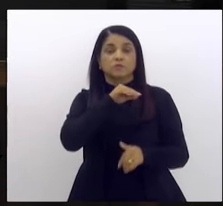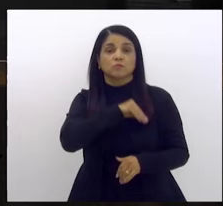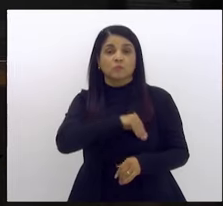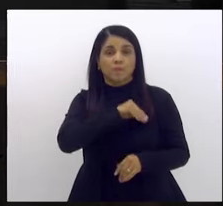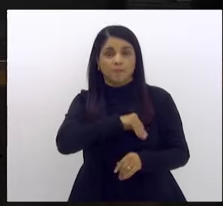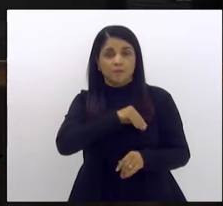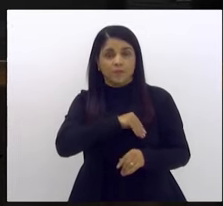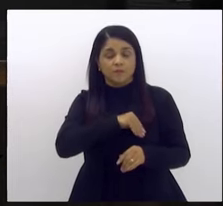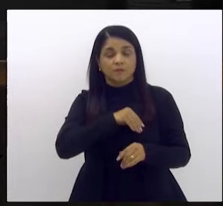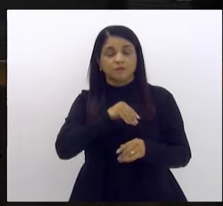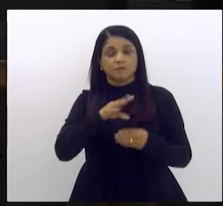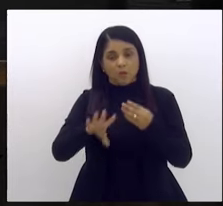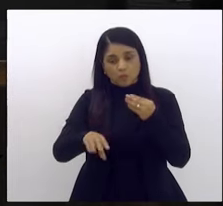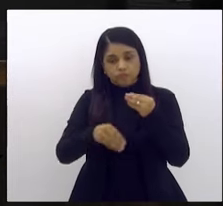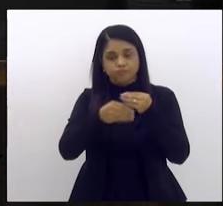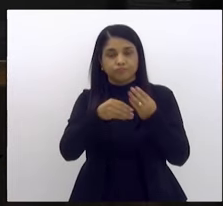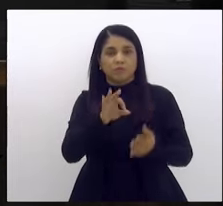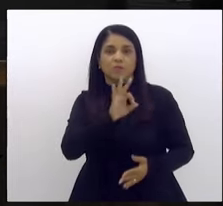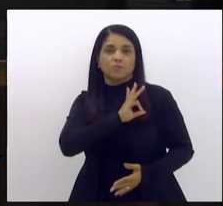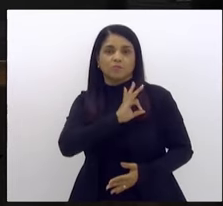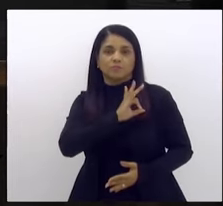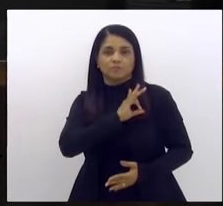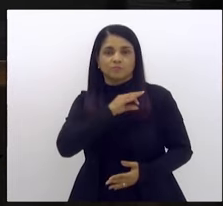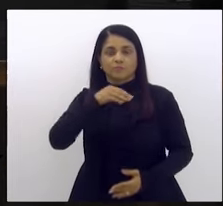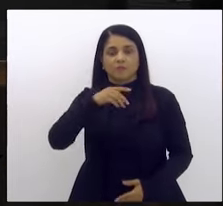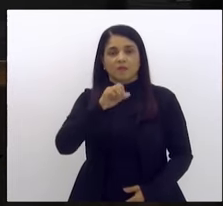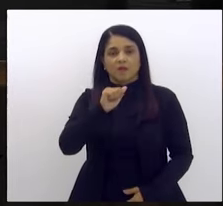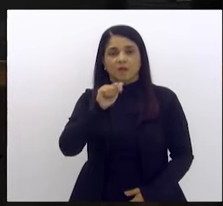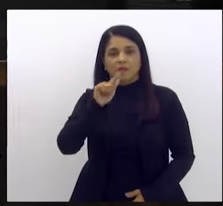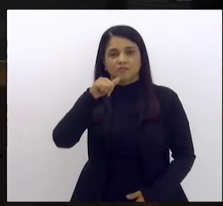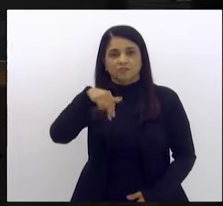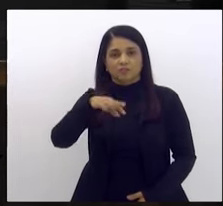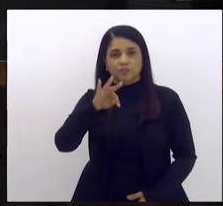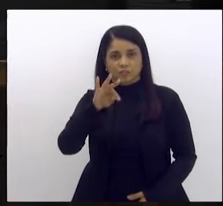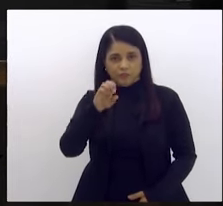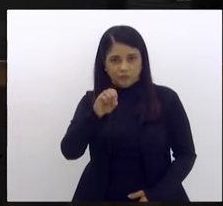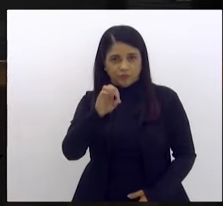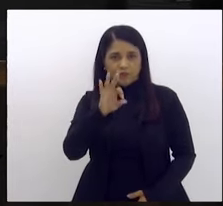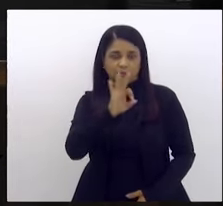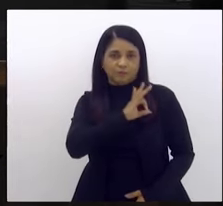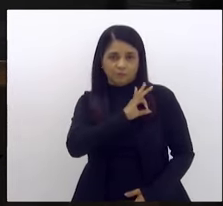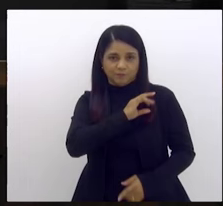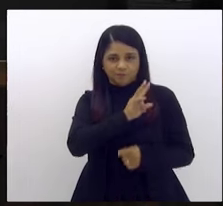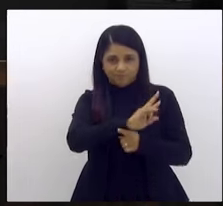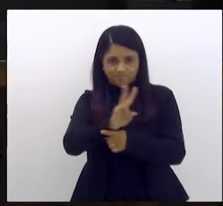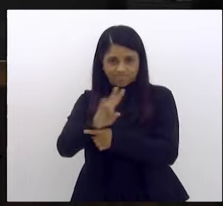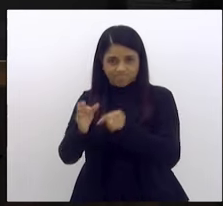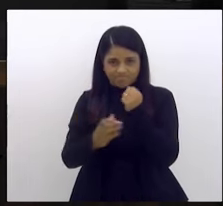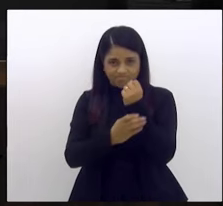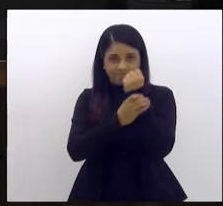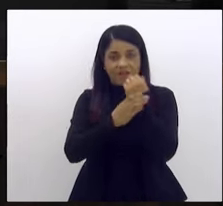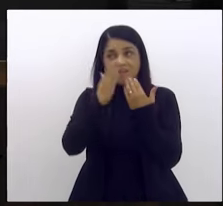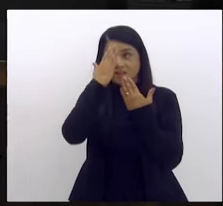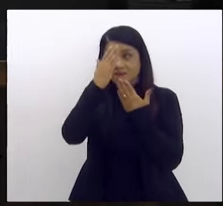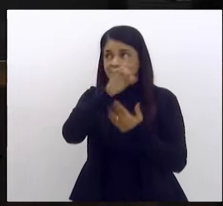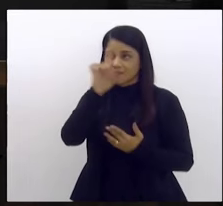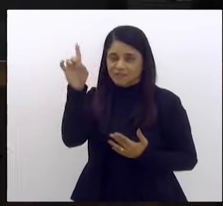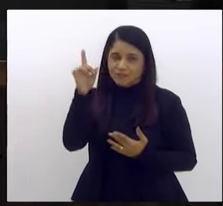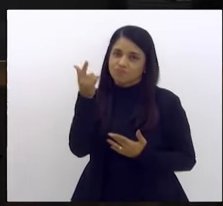aos extensionistas até a decisão de mérito e diligência externa. Então, graças a Deus, conforme a gente já